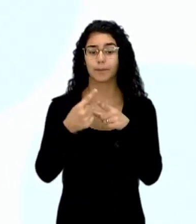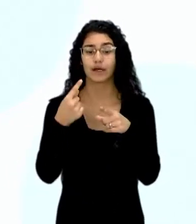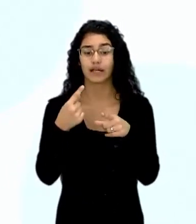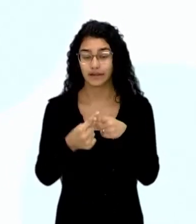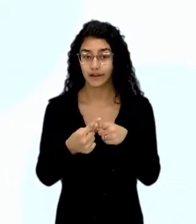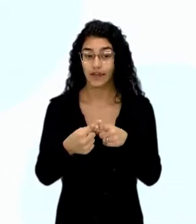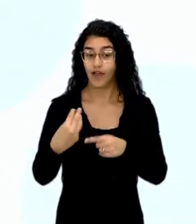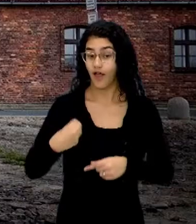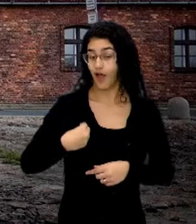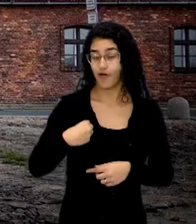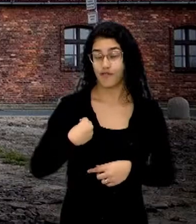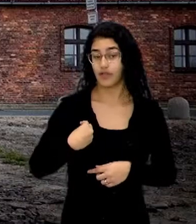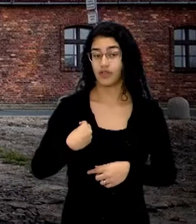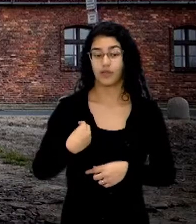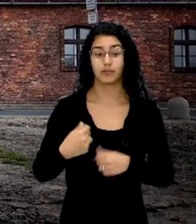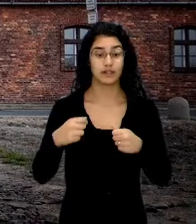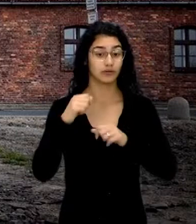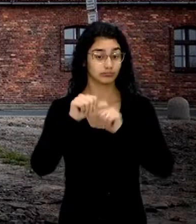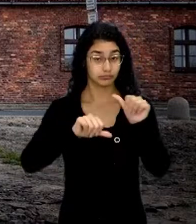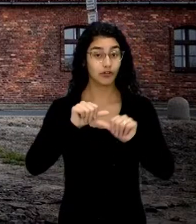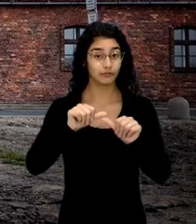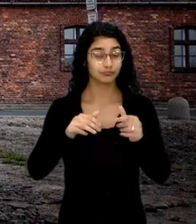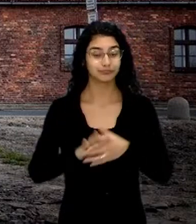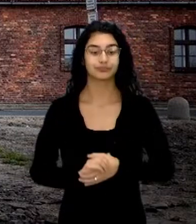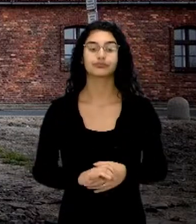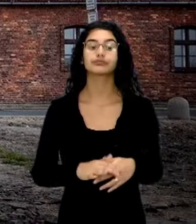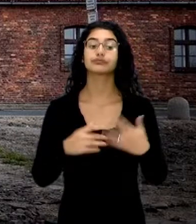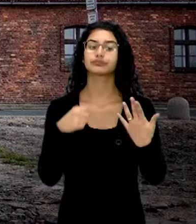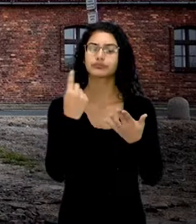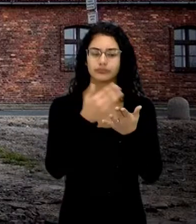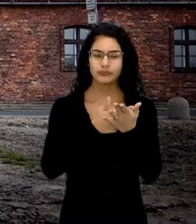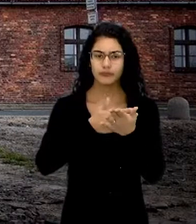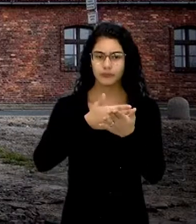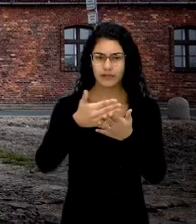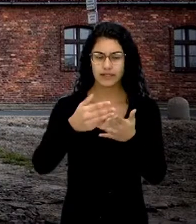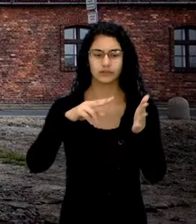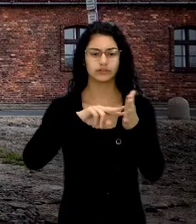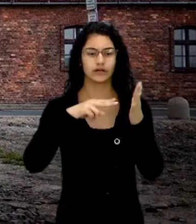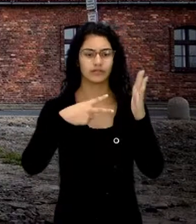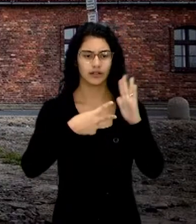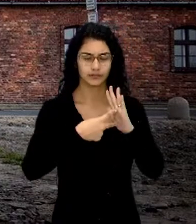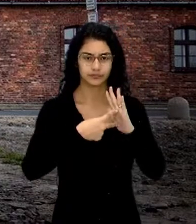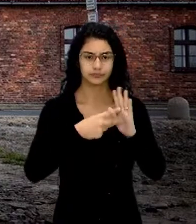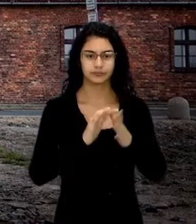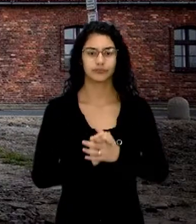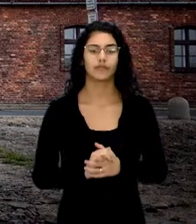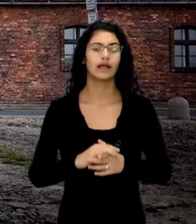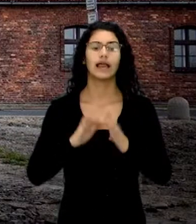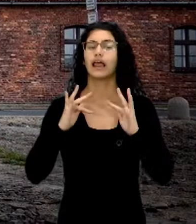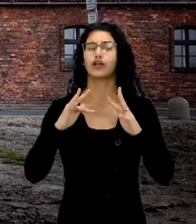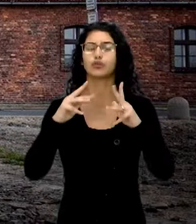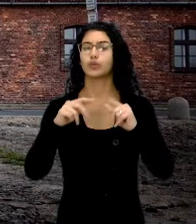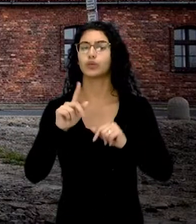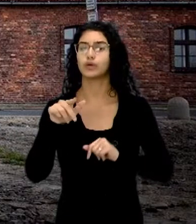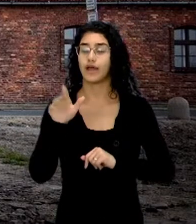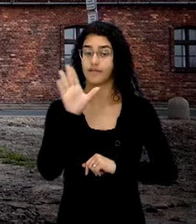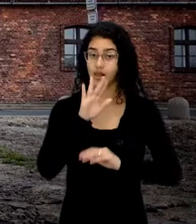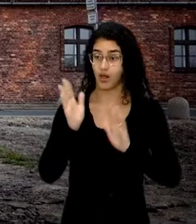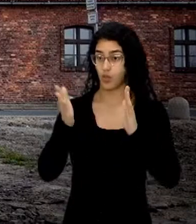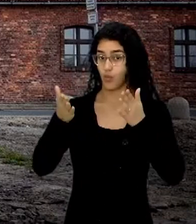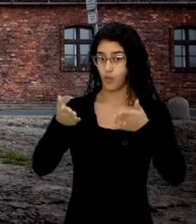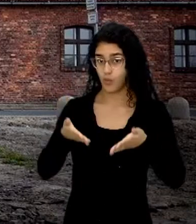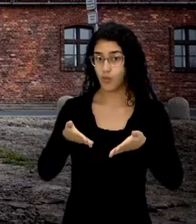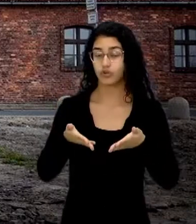a vida é flexível. E finalmente, vamos começar com uma definição. Nem tudo que será dito aqui